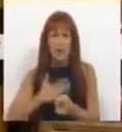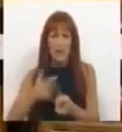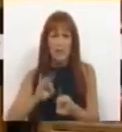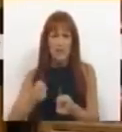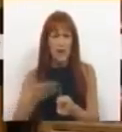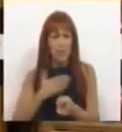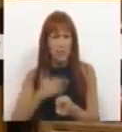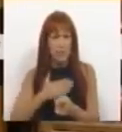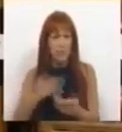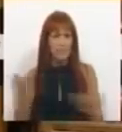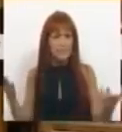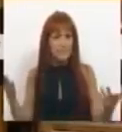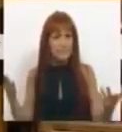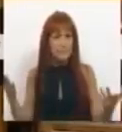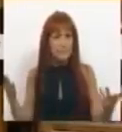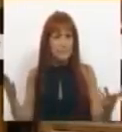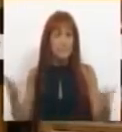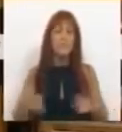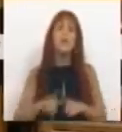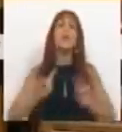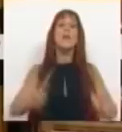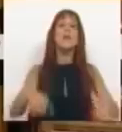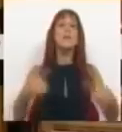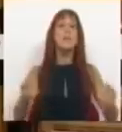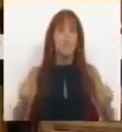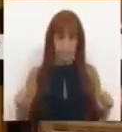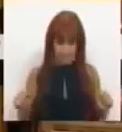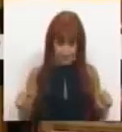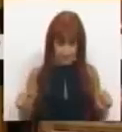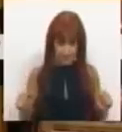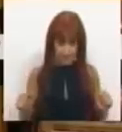do PSD. E depois